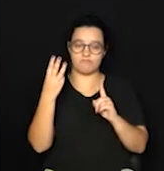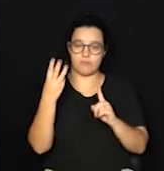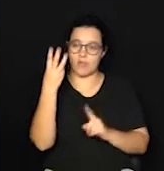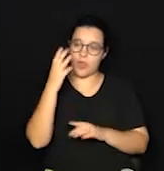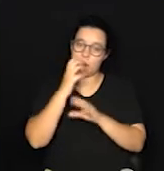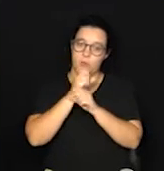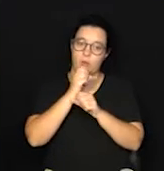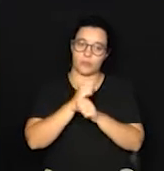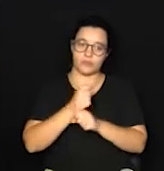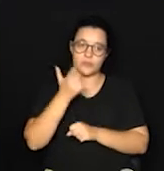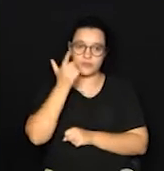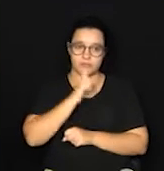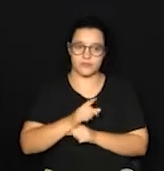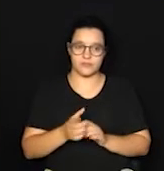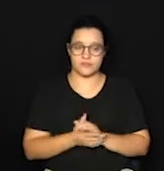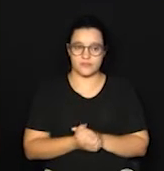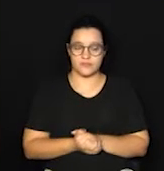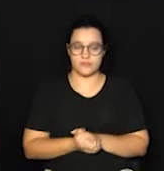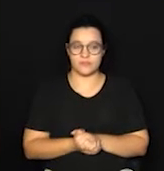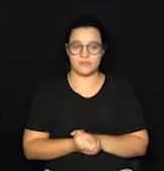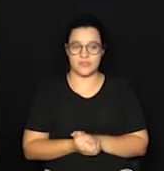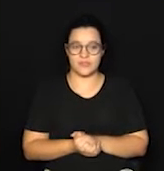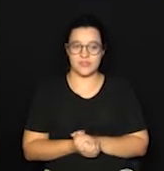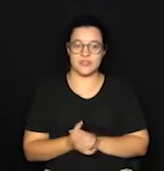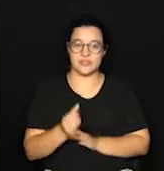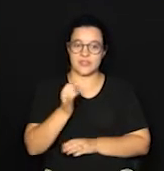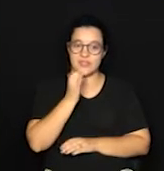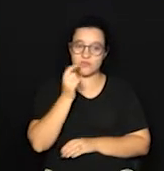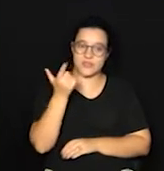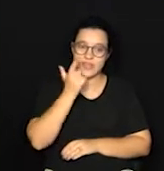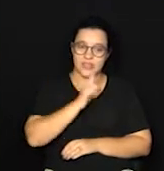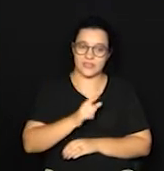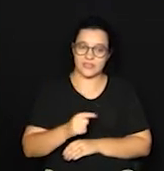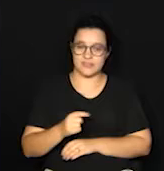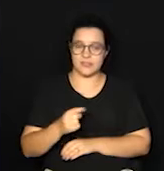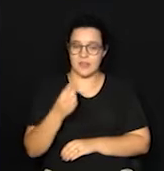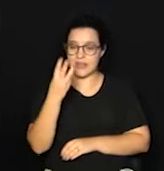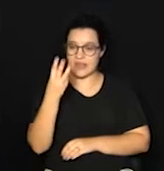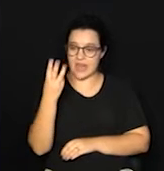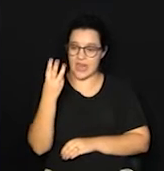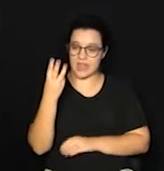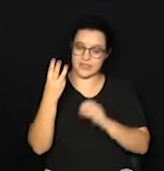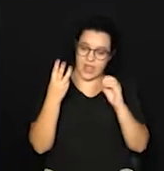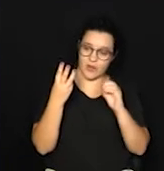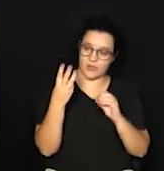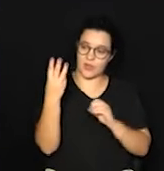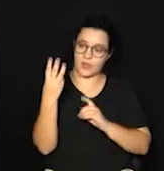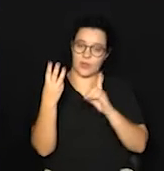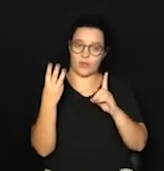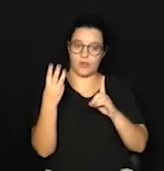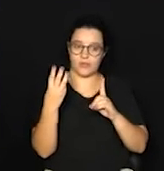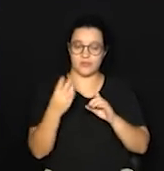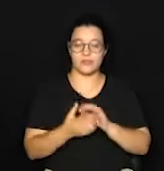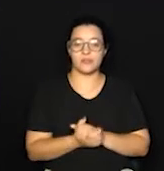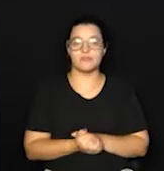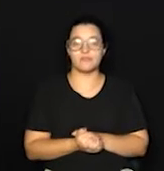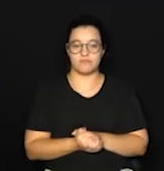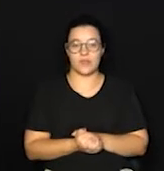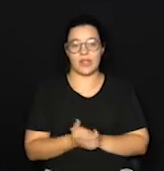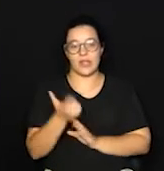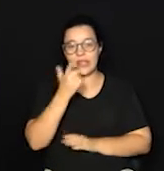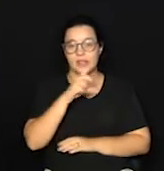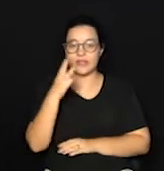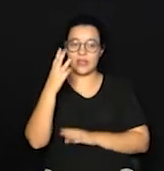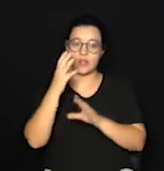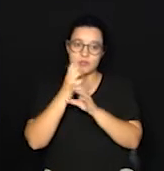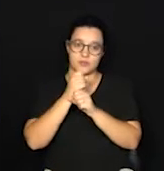pontos. No vôlei é assim, se você vence por 3-0 ou 3-1, 3 pontos. Se você vencer por 3-2, se perder